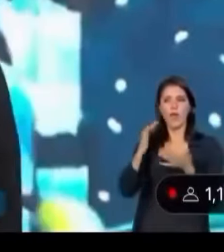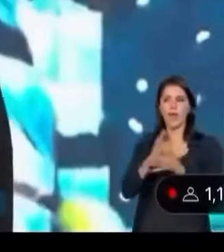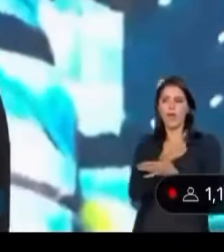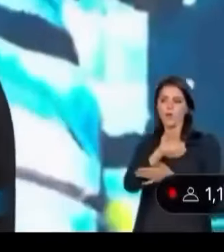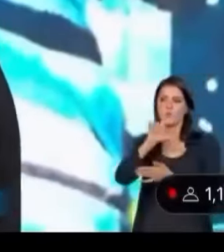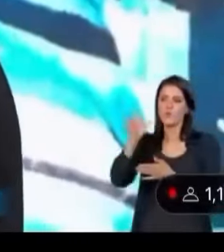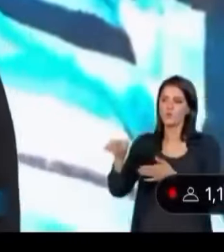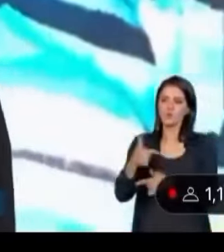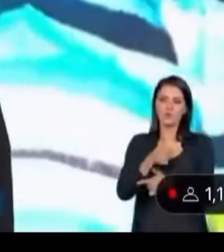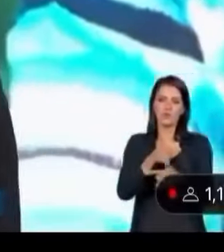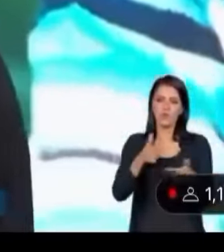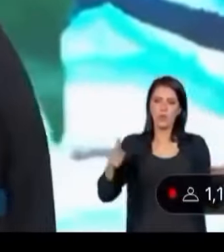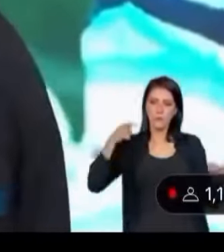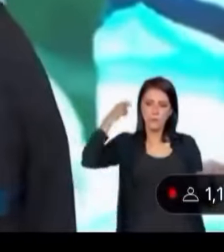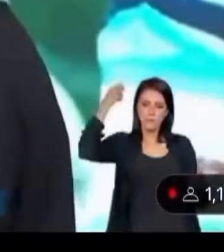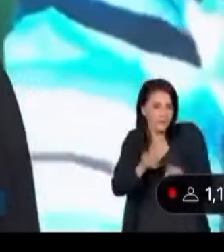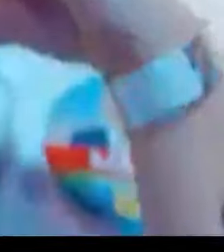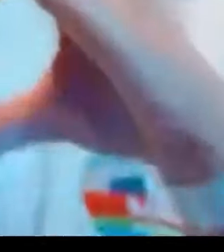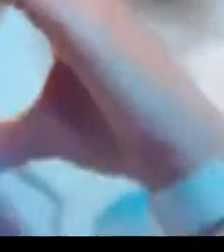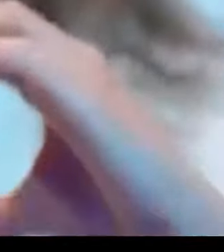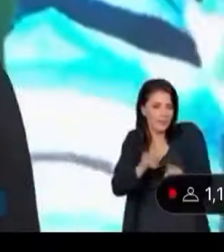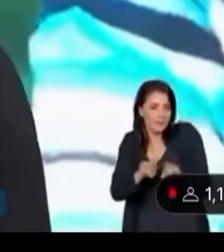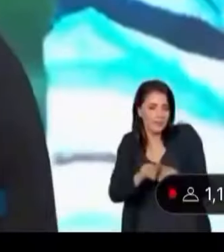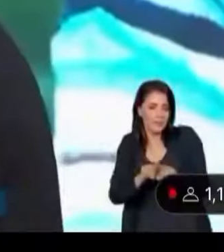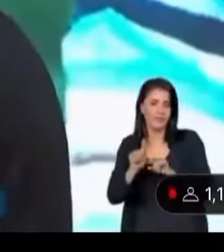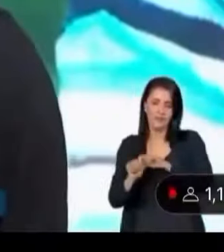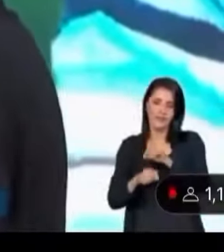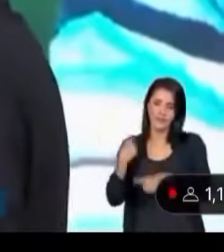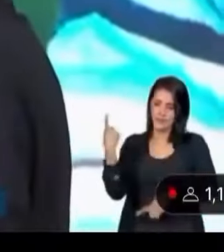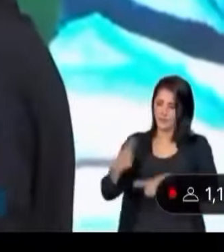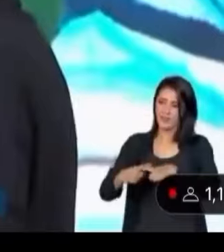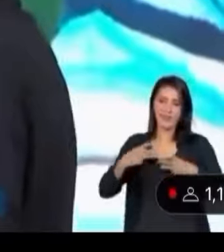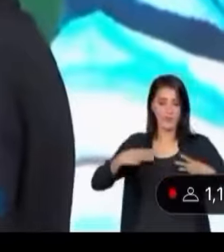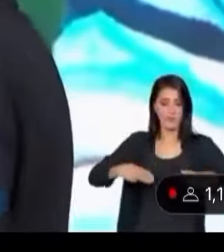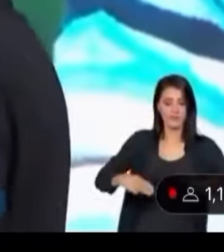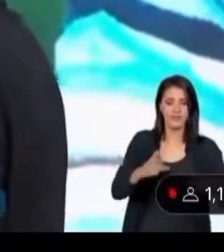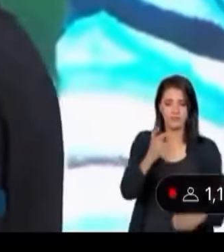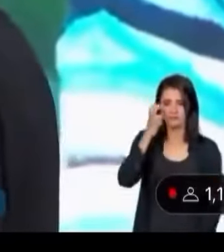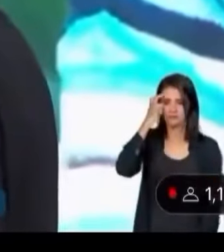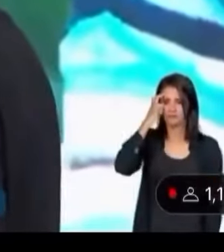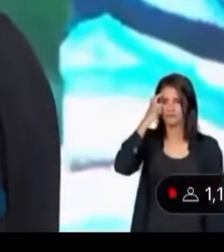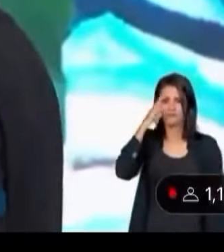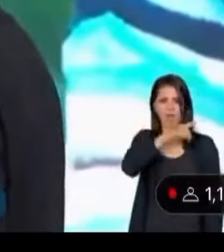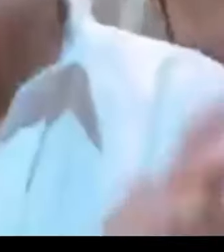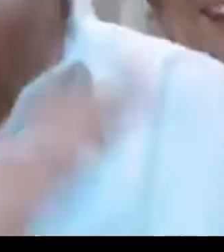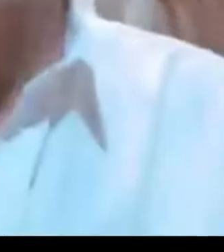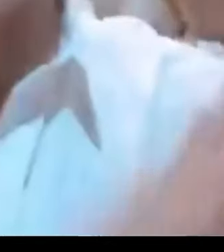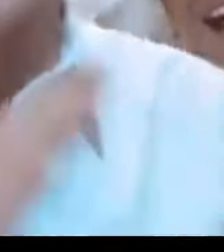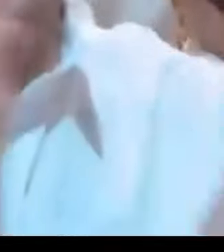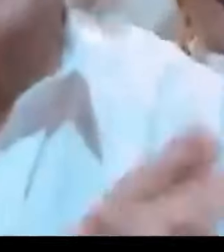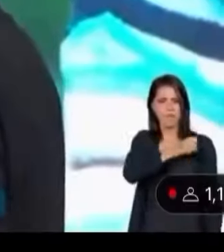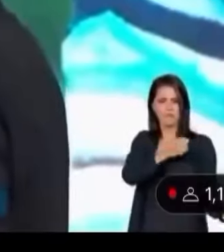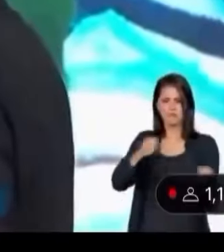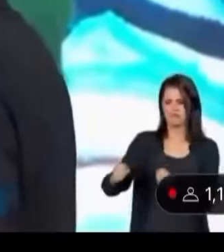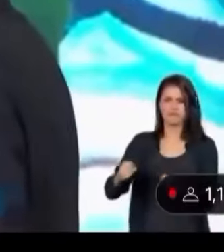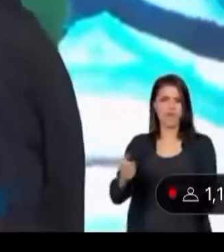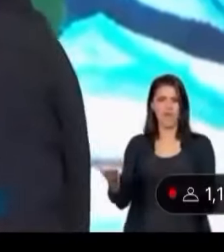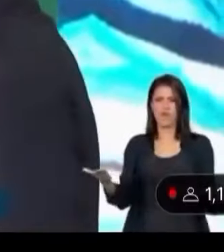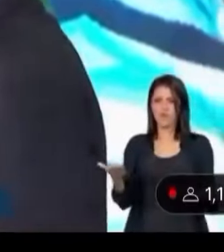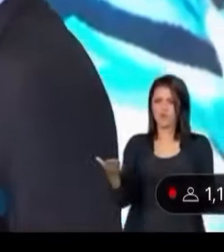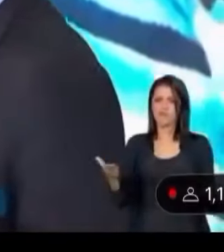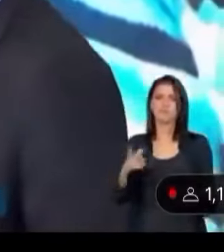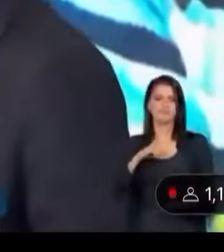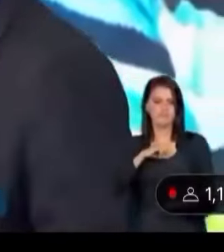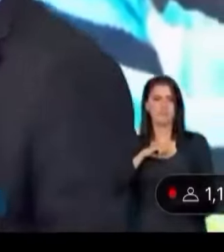vai ter nenhum artista se queixando que o Ministério da Cultura voltou muito poderoso.